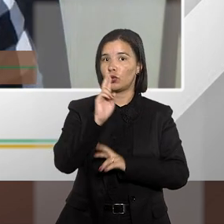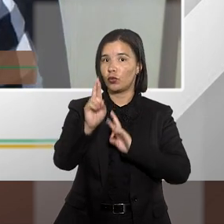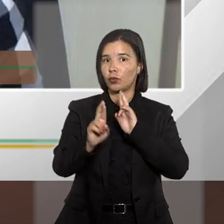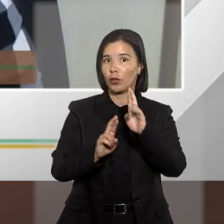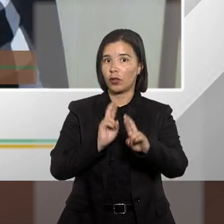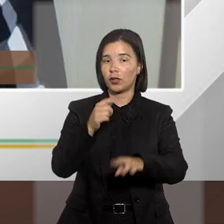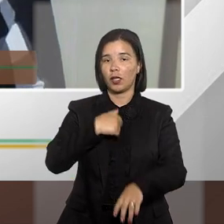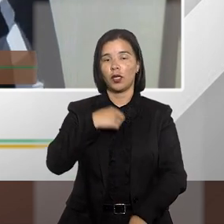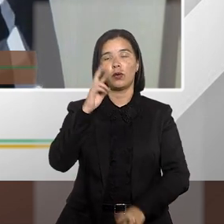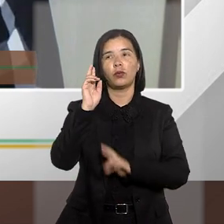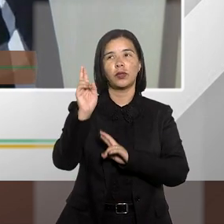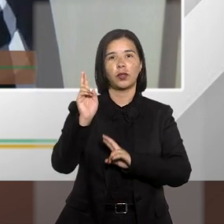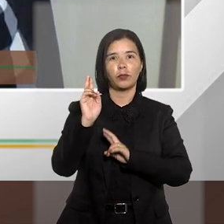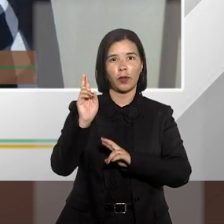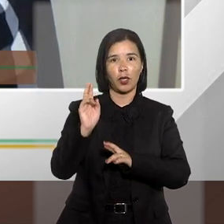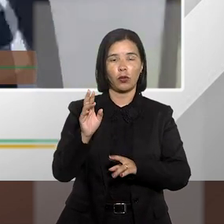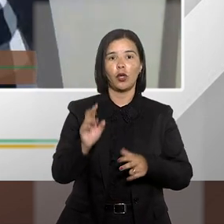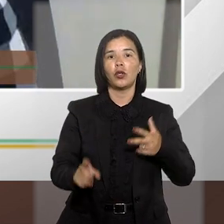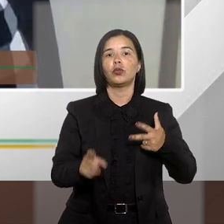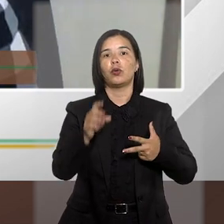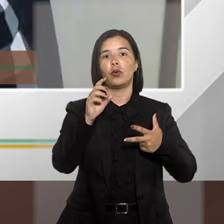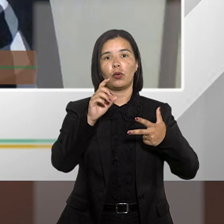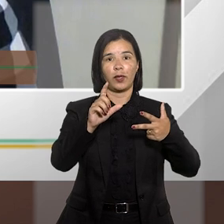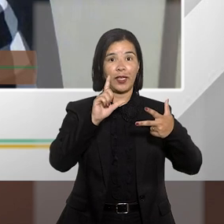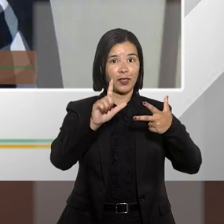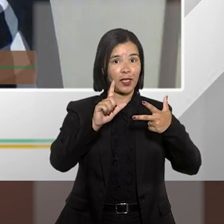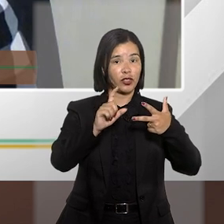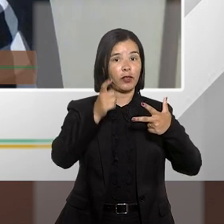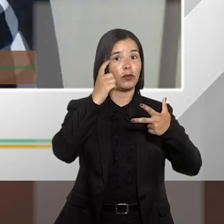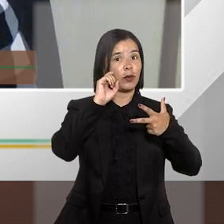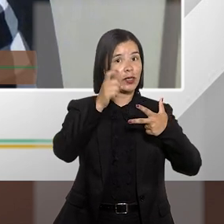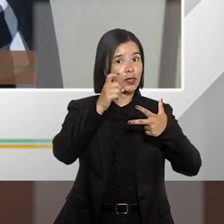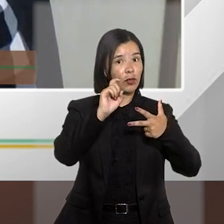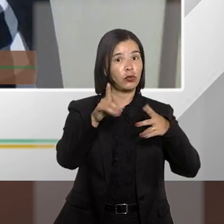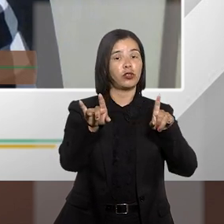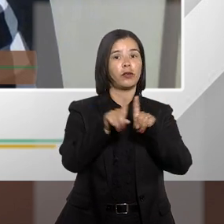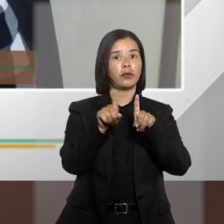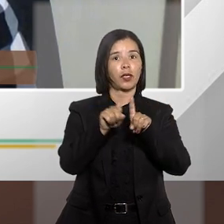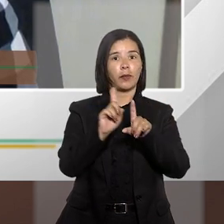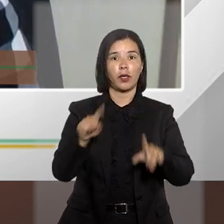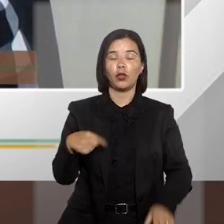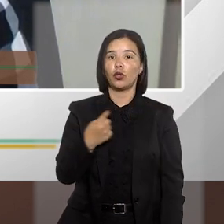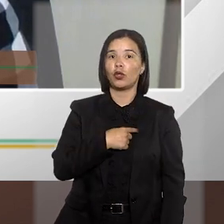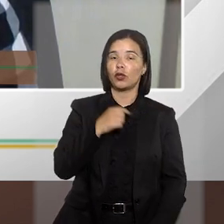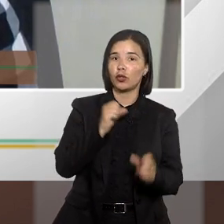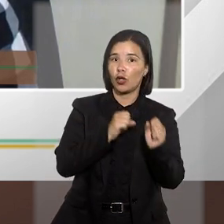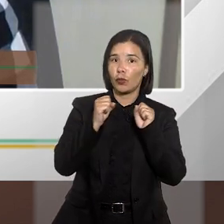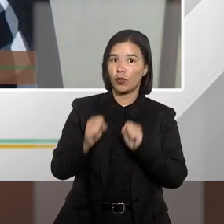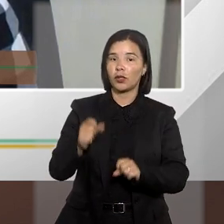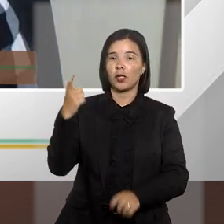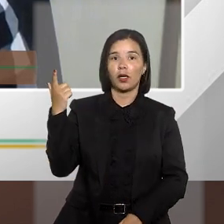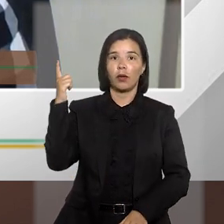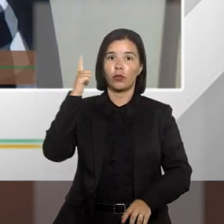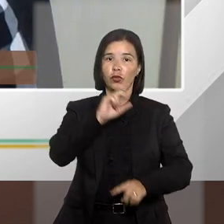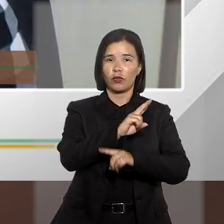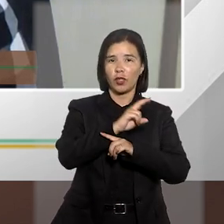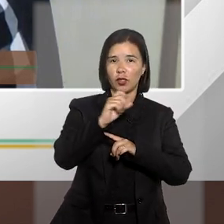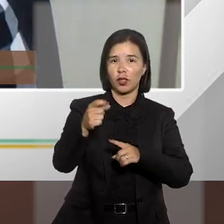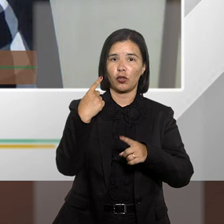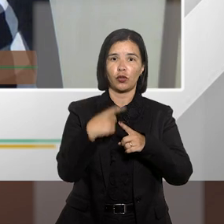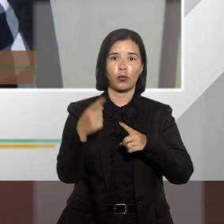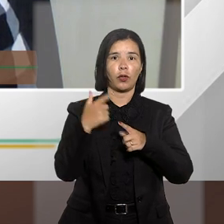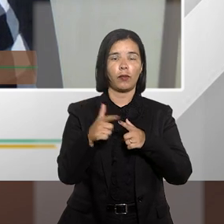Eu espero tanto do executivo quanto do legislativo esse mesmo comprometimento para que a gente possa vencer as adversidades que